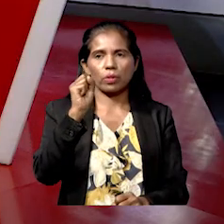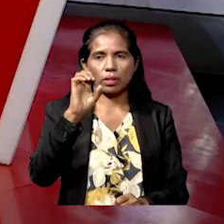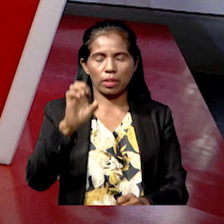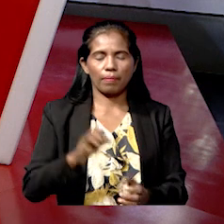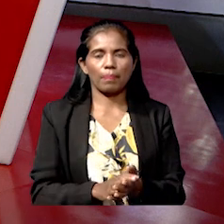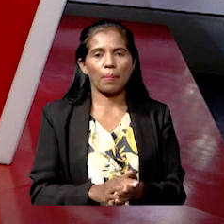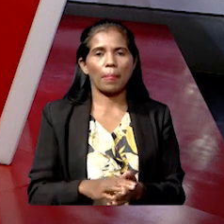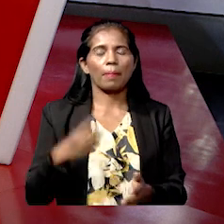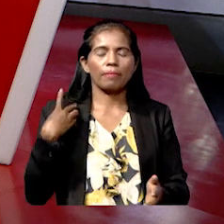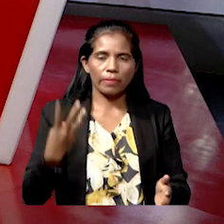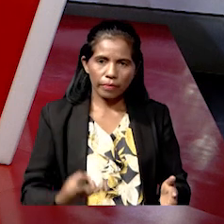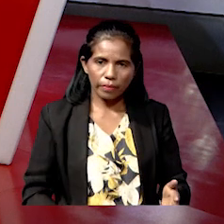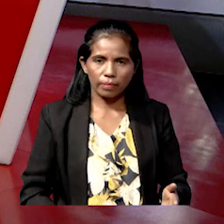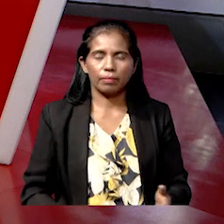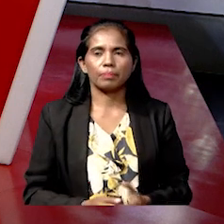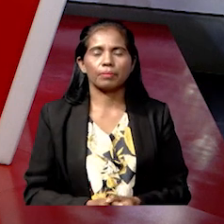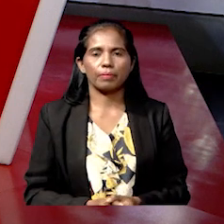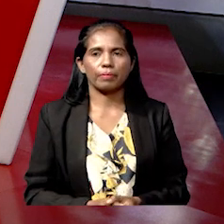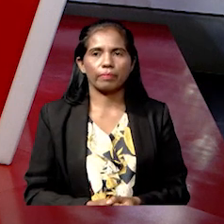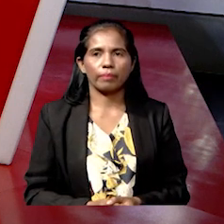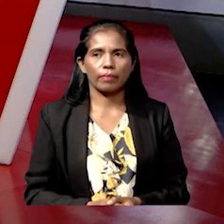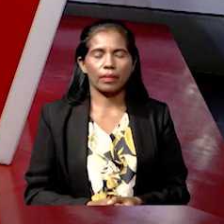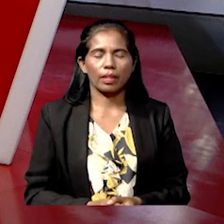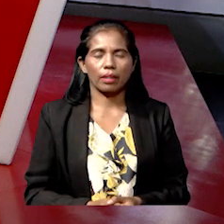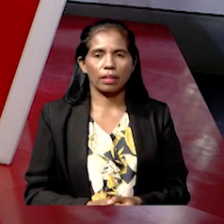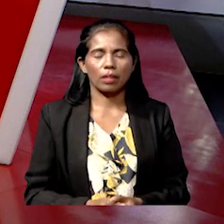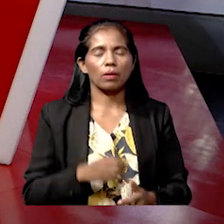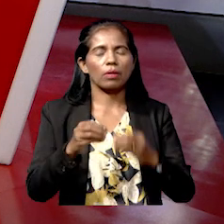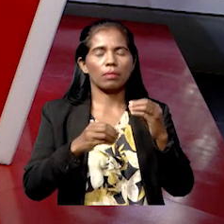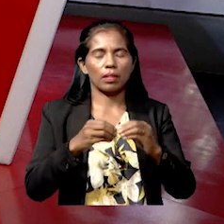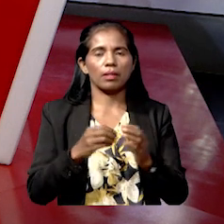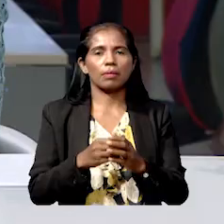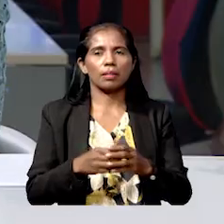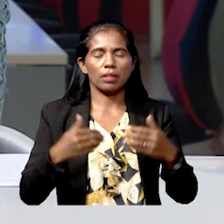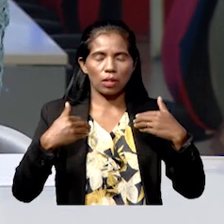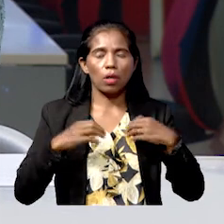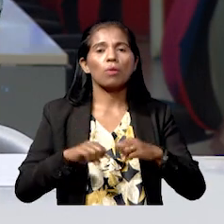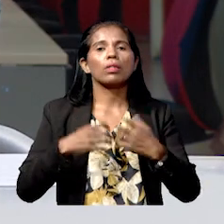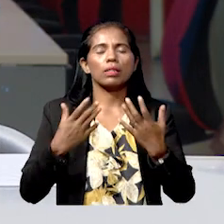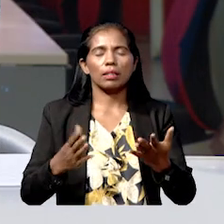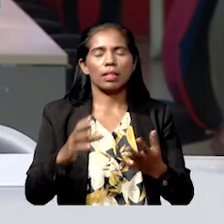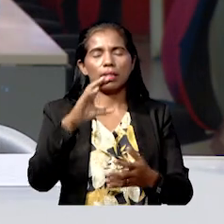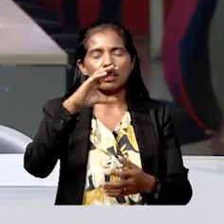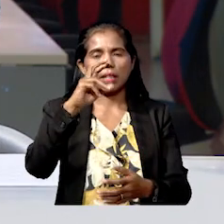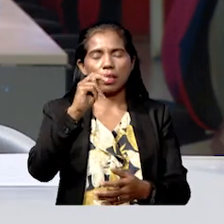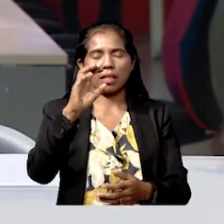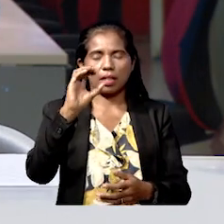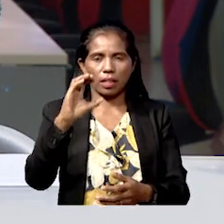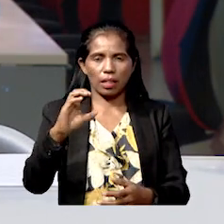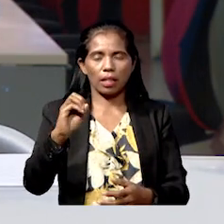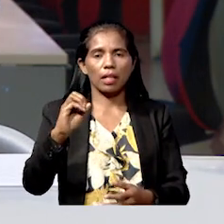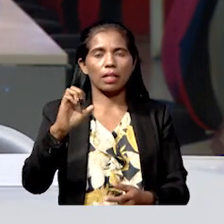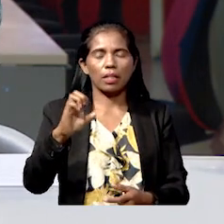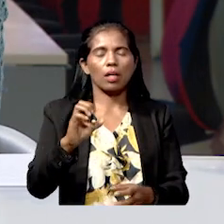meu estúdio. Sim, boa noite. Dia presidente, em relação ao assunto bem aqui, o ensaio CNE a observação geral da eleição segunda volta,